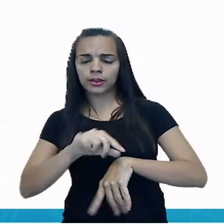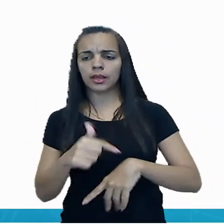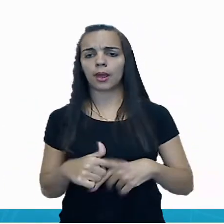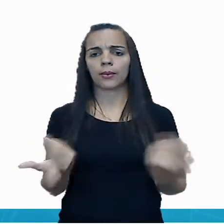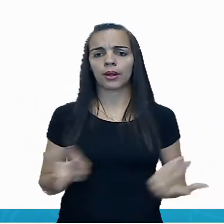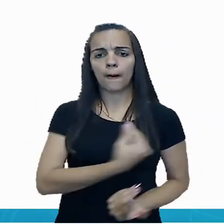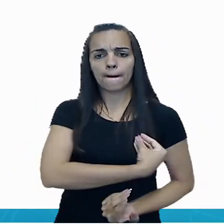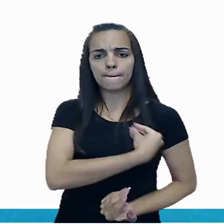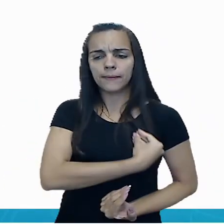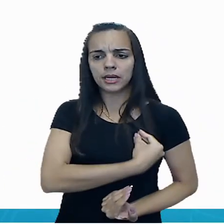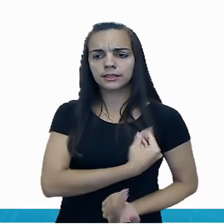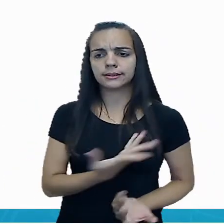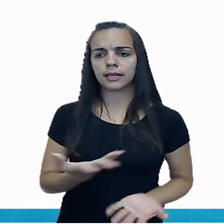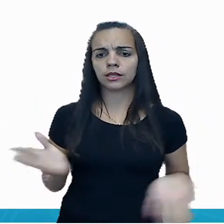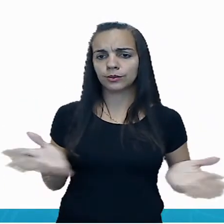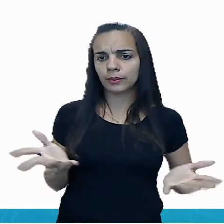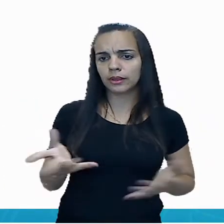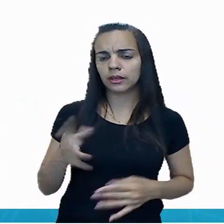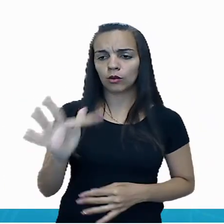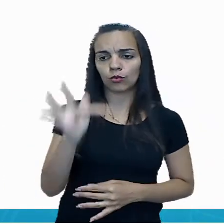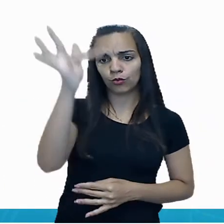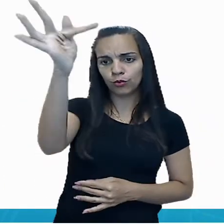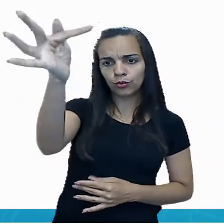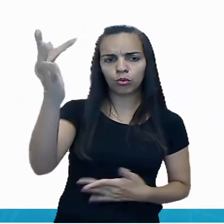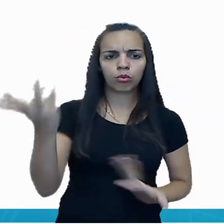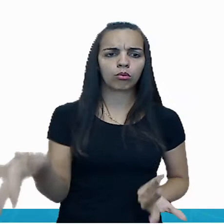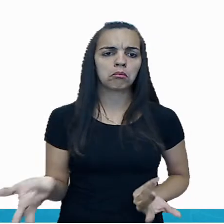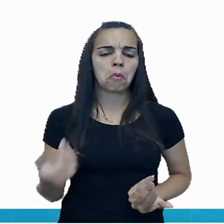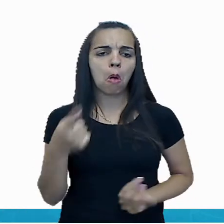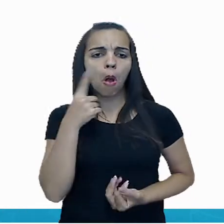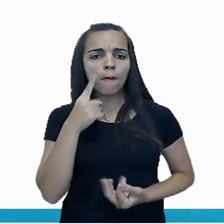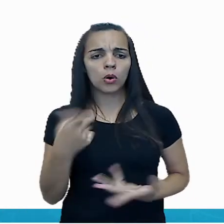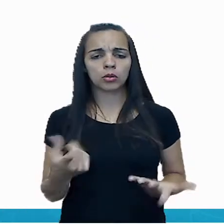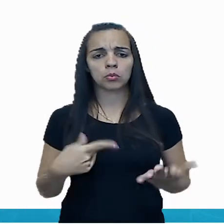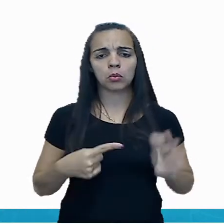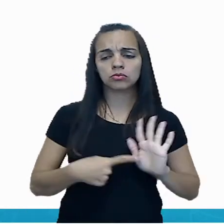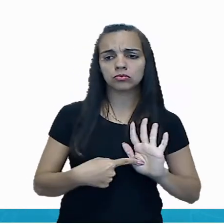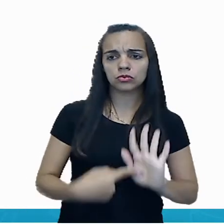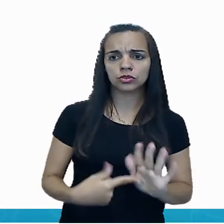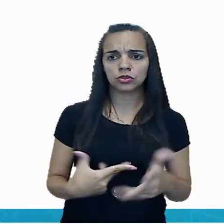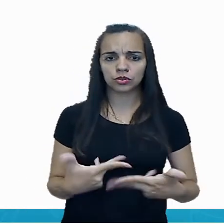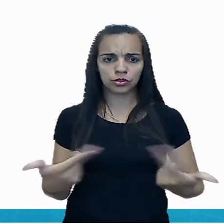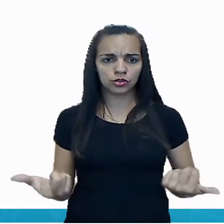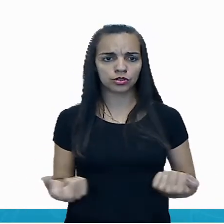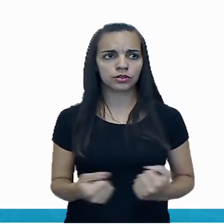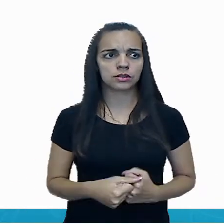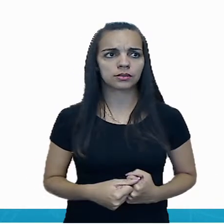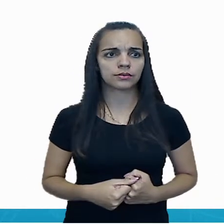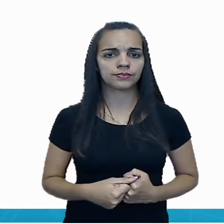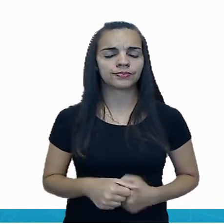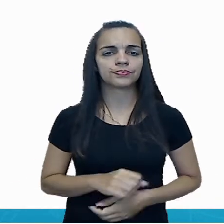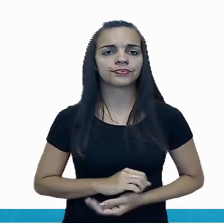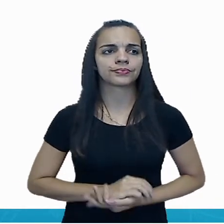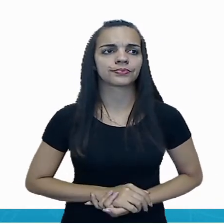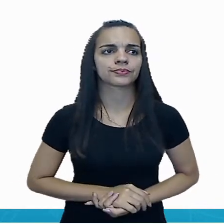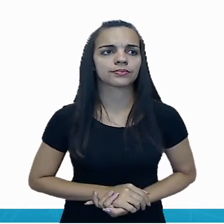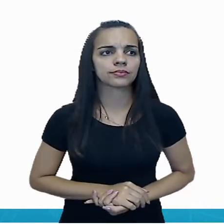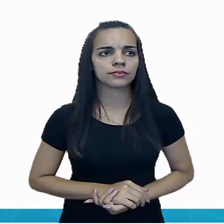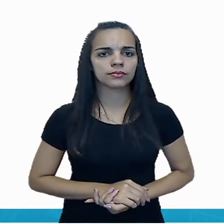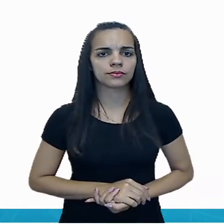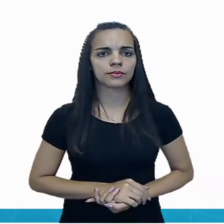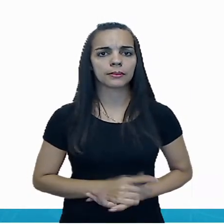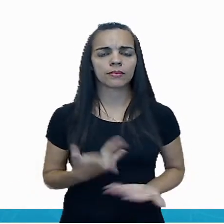presente, o pretérito e o futuro. E o modo também. Então, toda essa informação você vai encontrar no verbete.